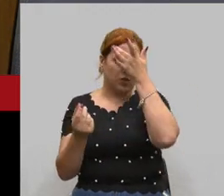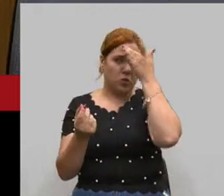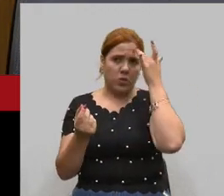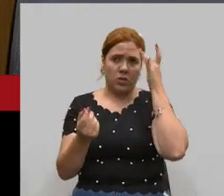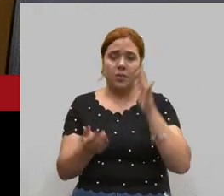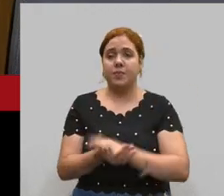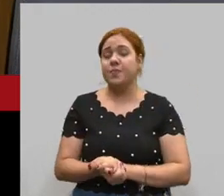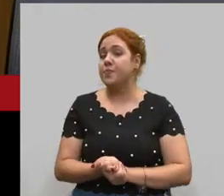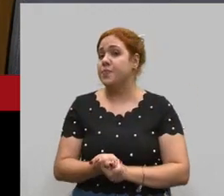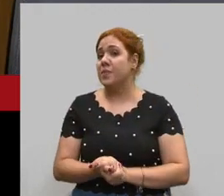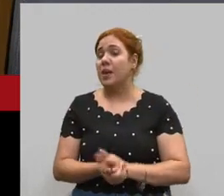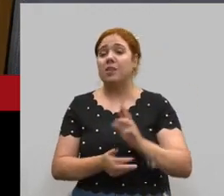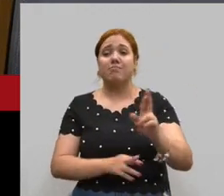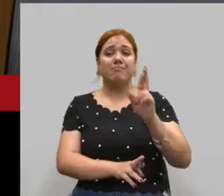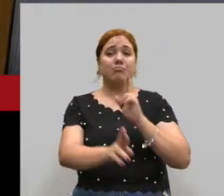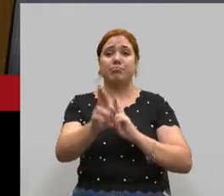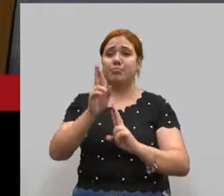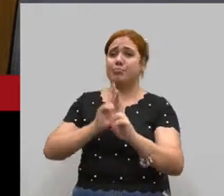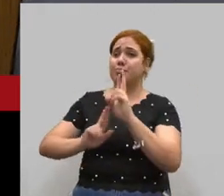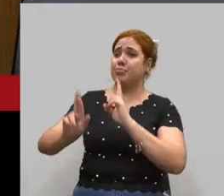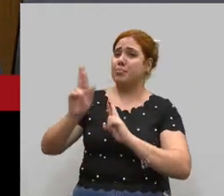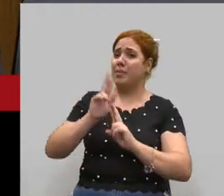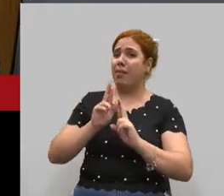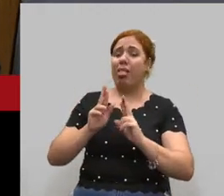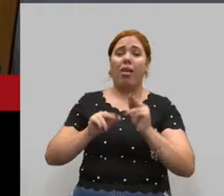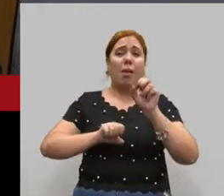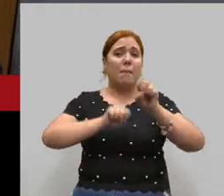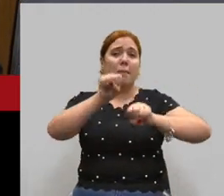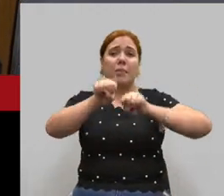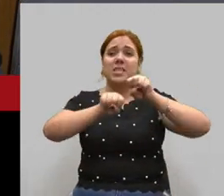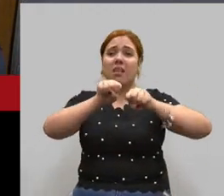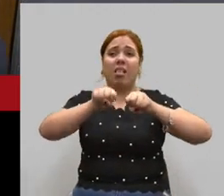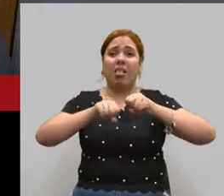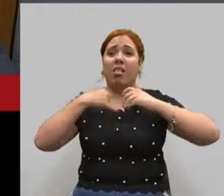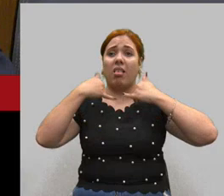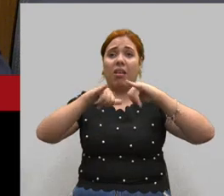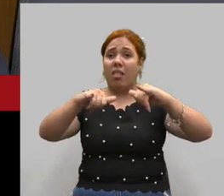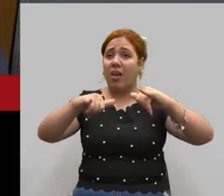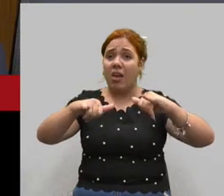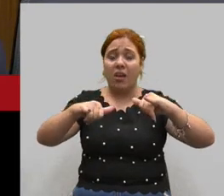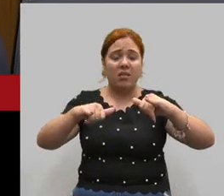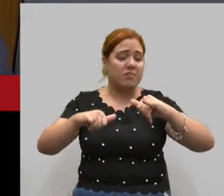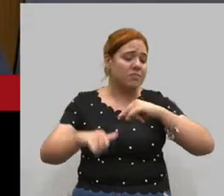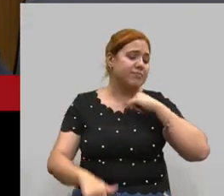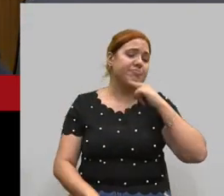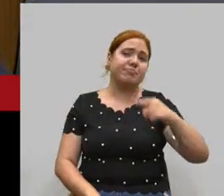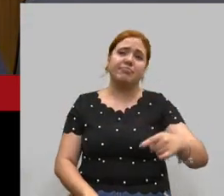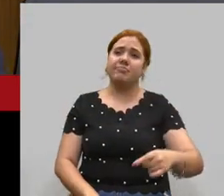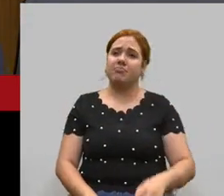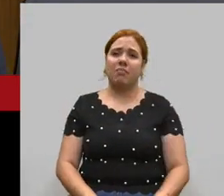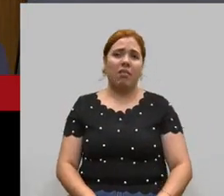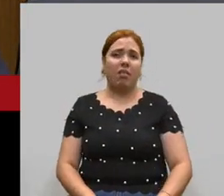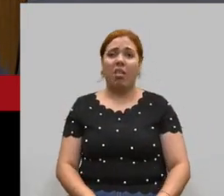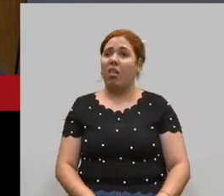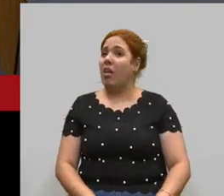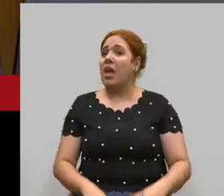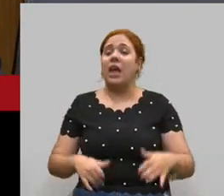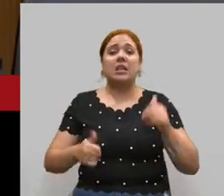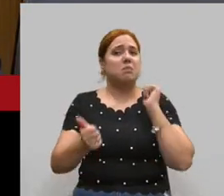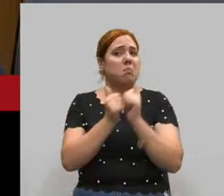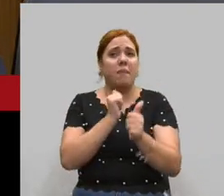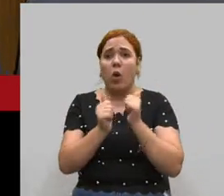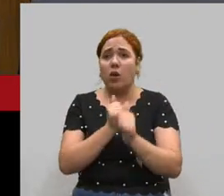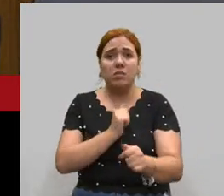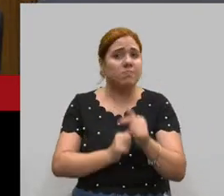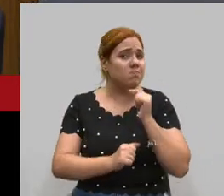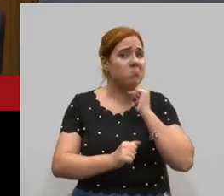se não fosse a bicicleta elétrica elas não estariam ali Elas não estariam ali tendo aquele momento de lazer aquele momento de esporte